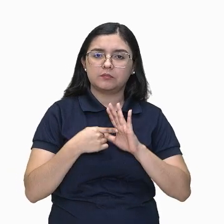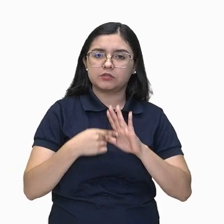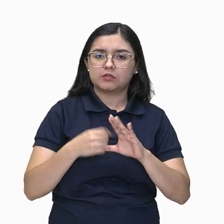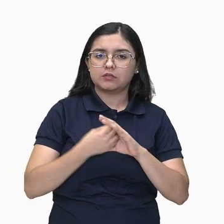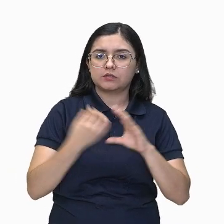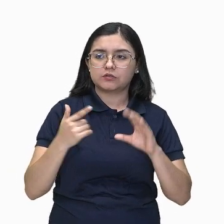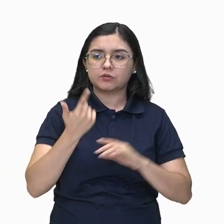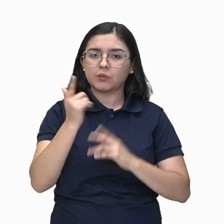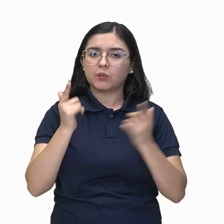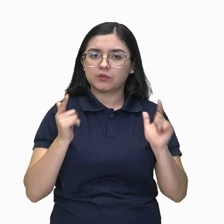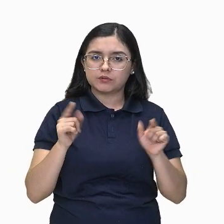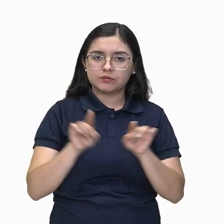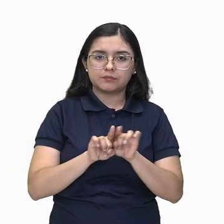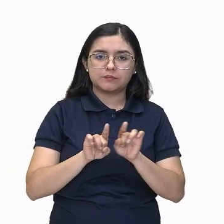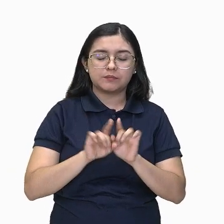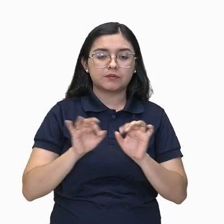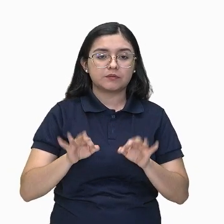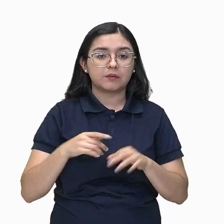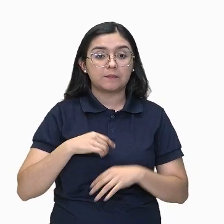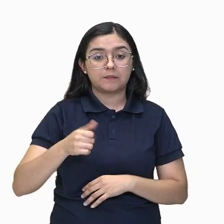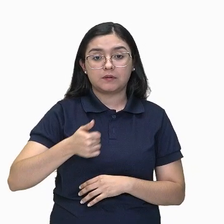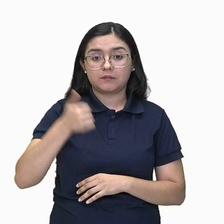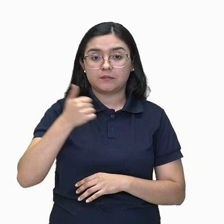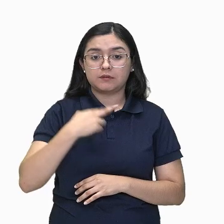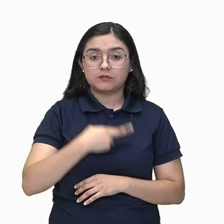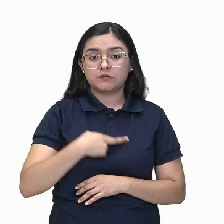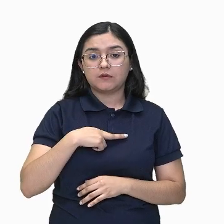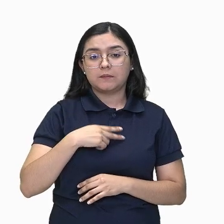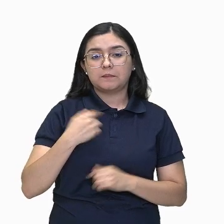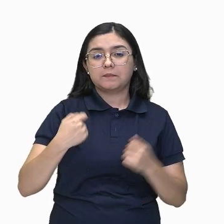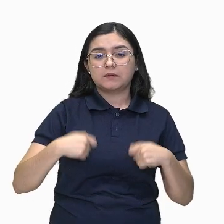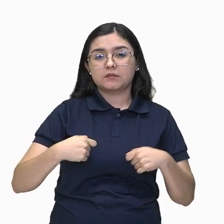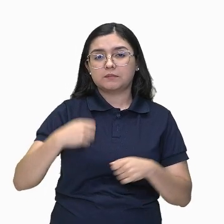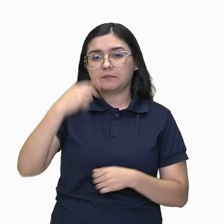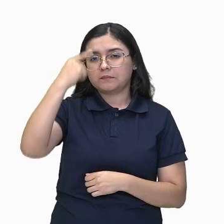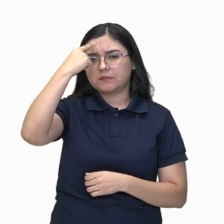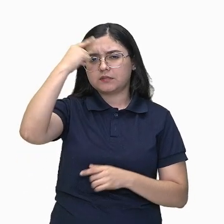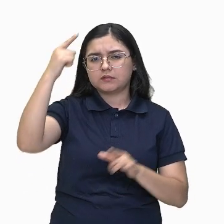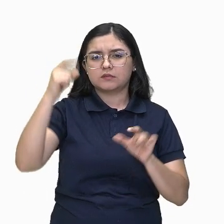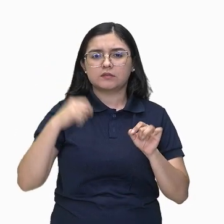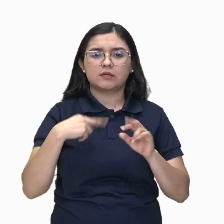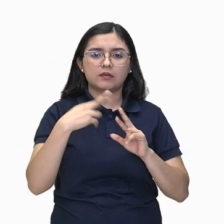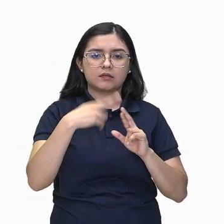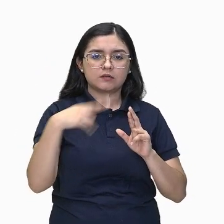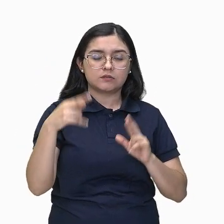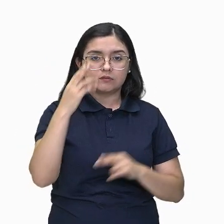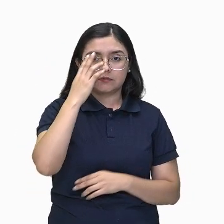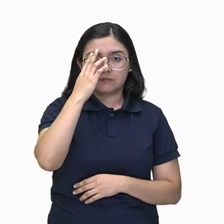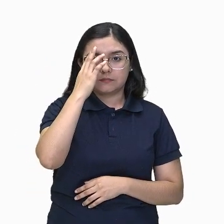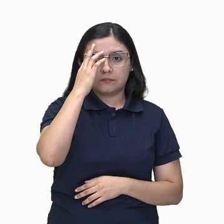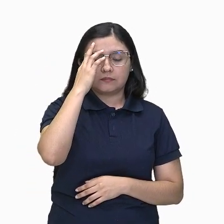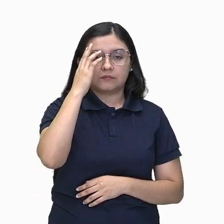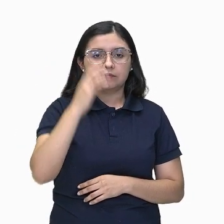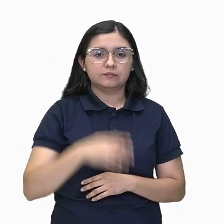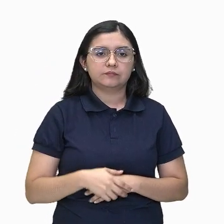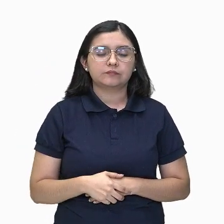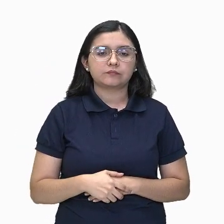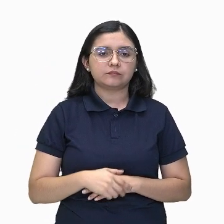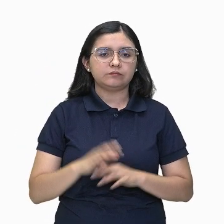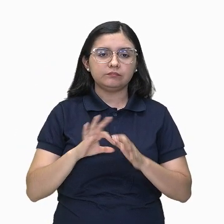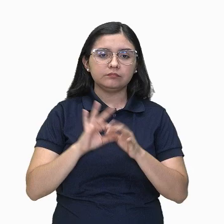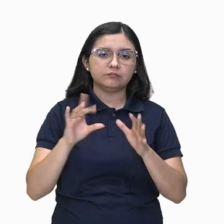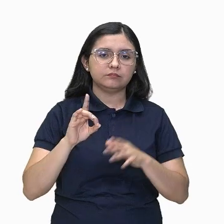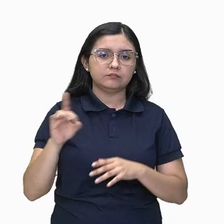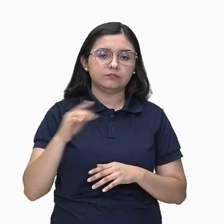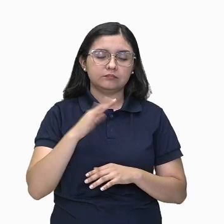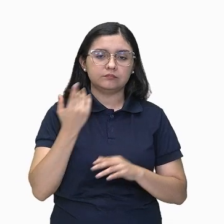das outras também. No caso da primeira geração, a gente vai tentar pensar principalmente na religiosidade. Lembrem lá, não permita a Deus que eu morra sem